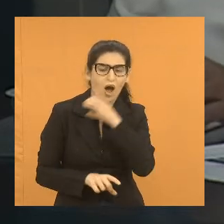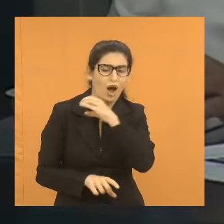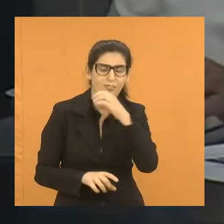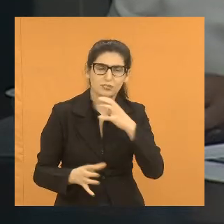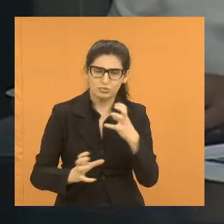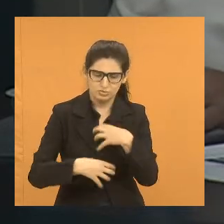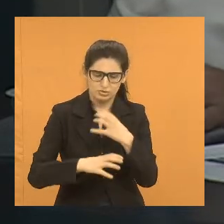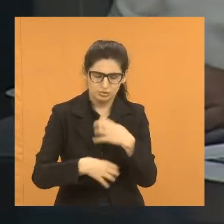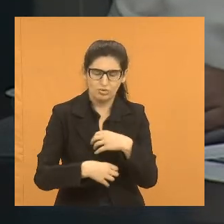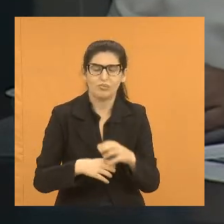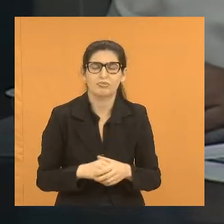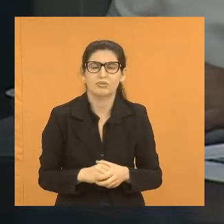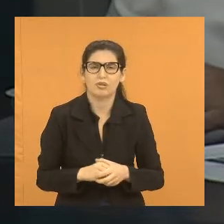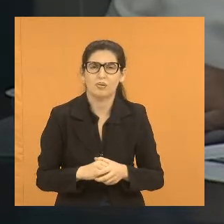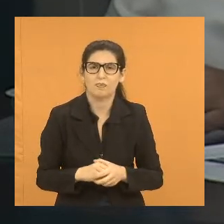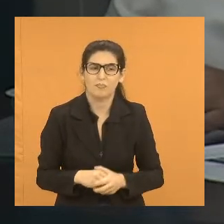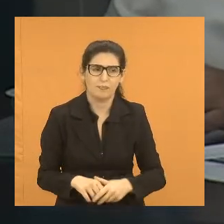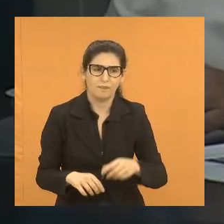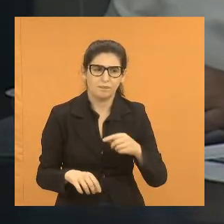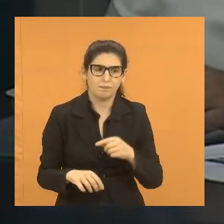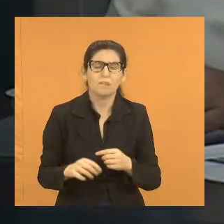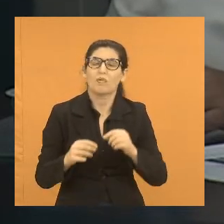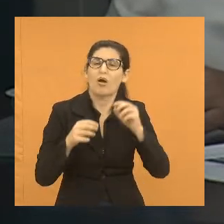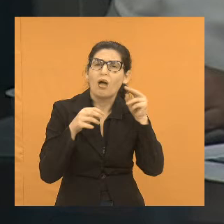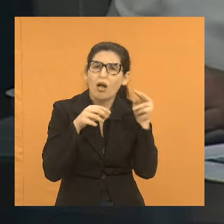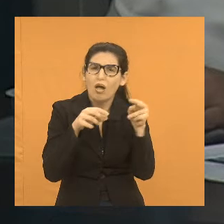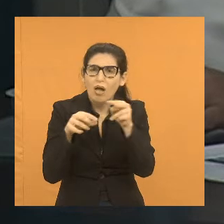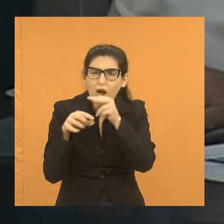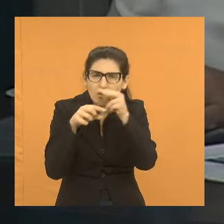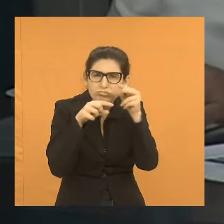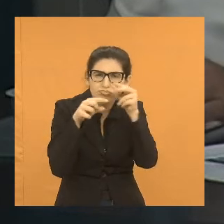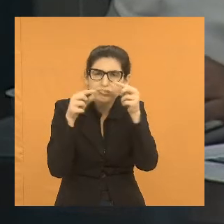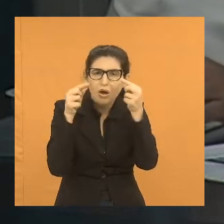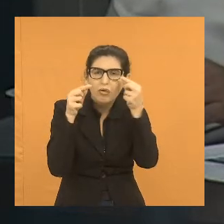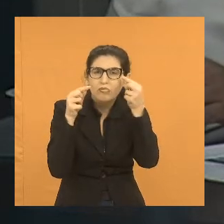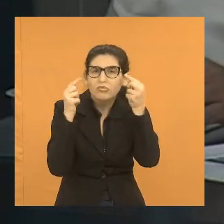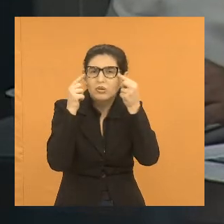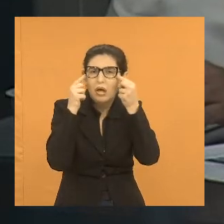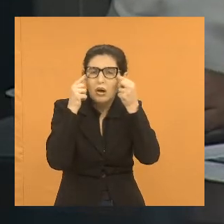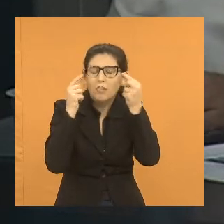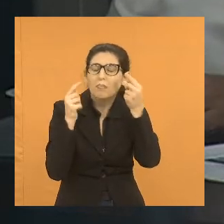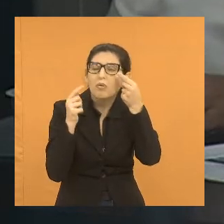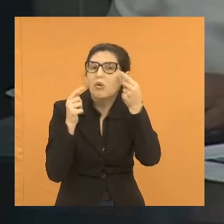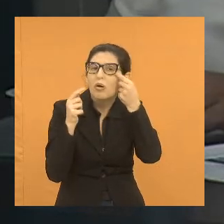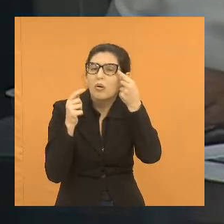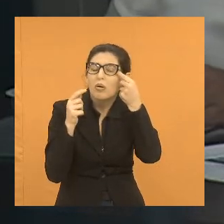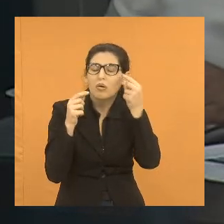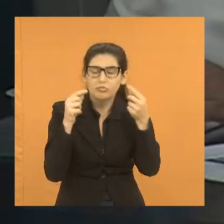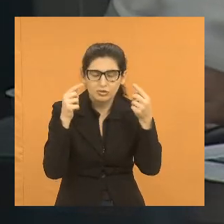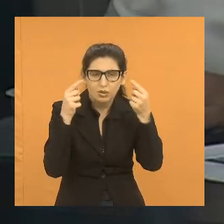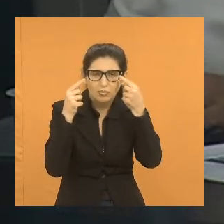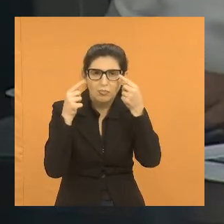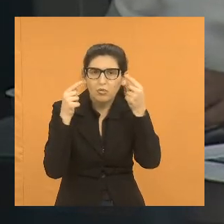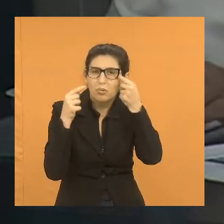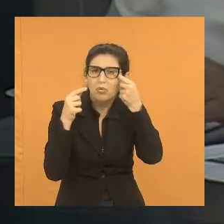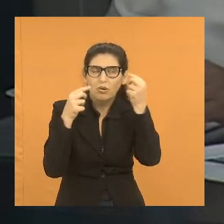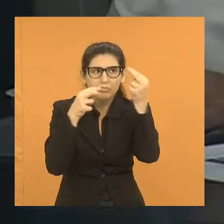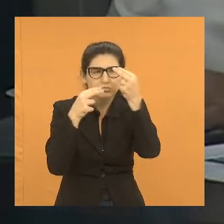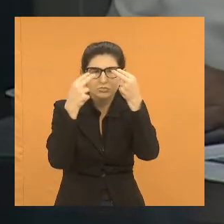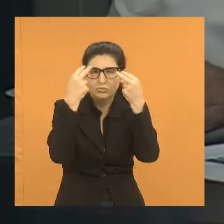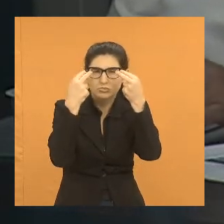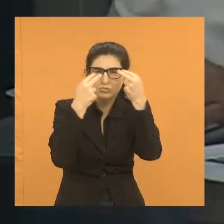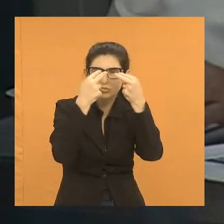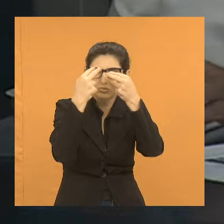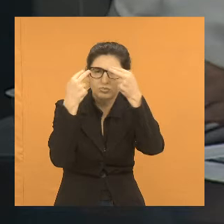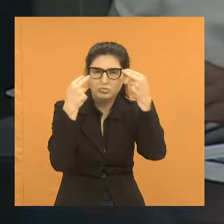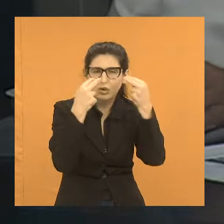exames de oftalmologia, onde entra o mapeamento de retina, até o final de dezembro, nós